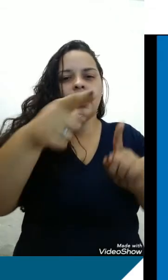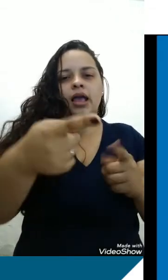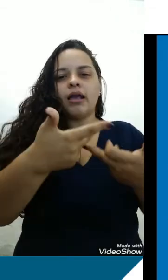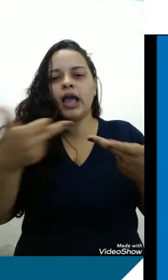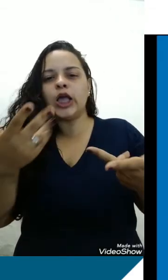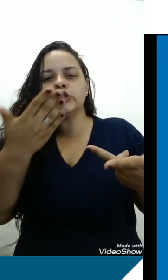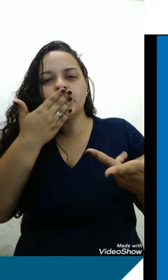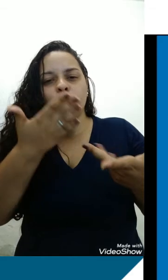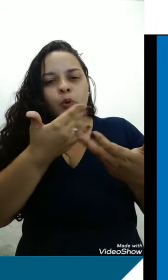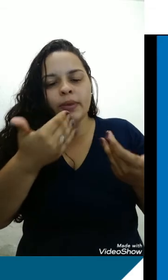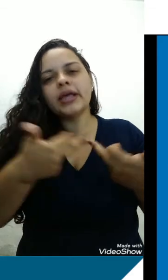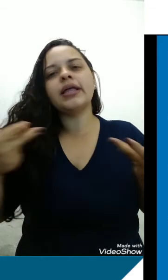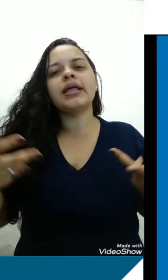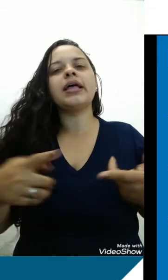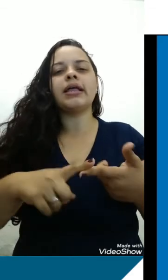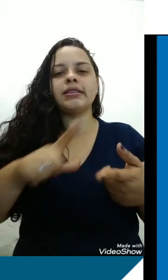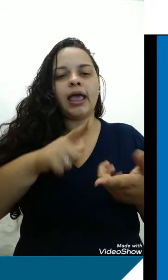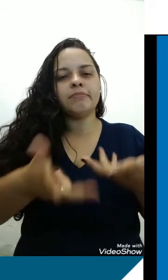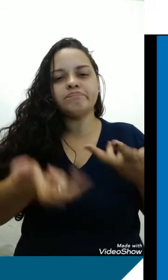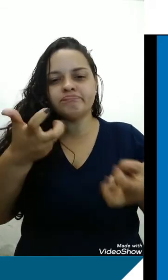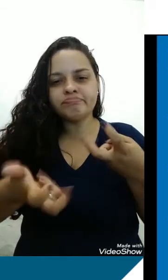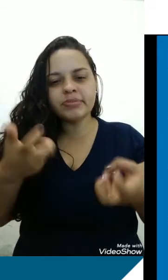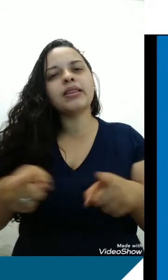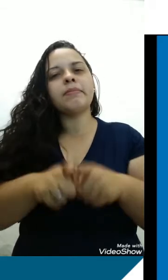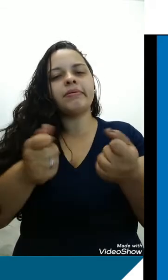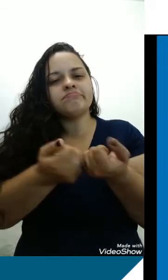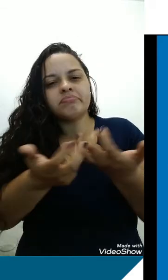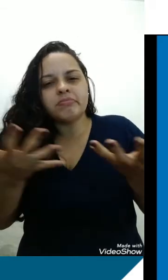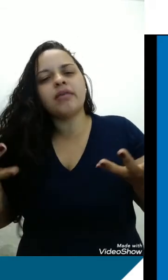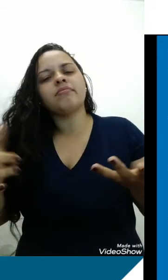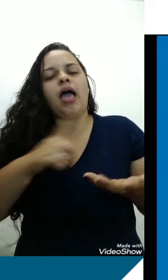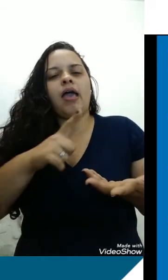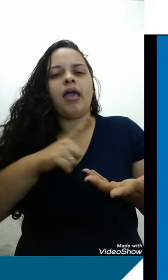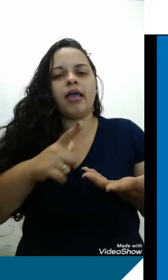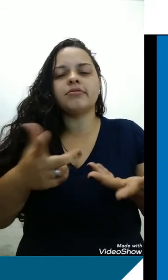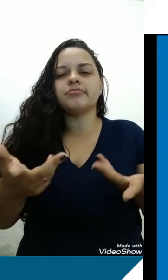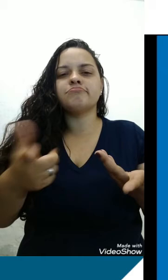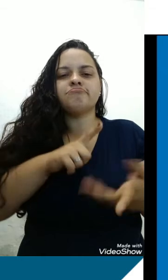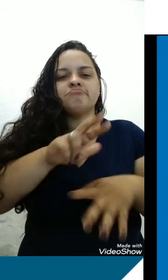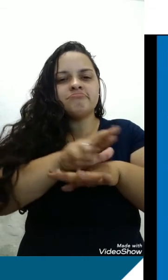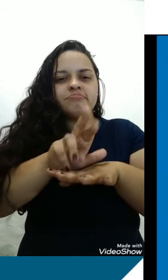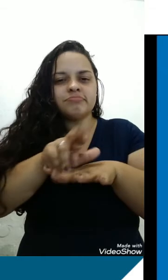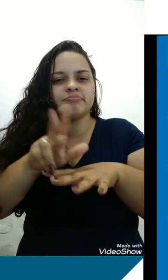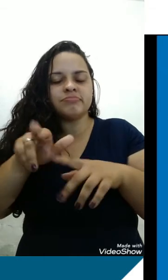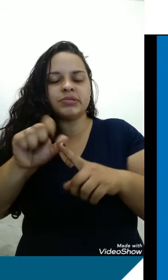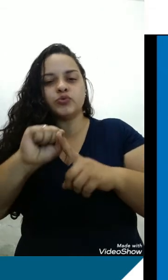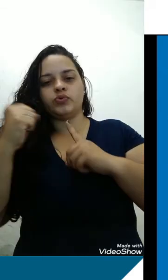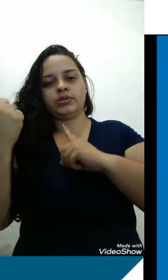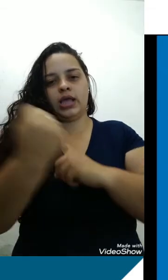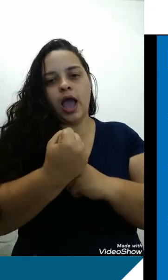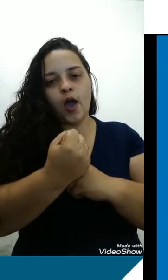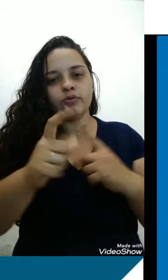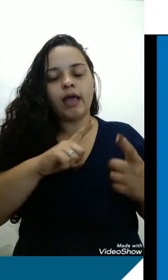a mineração e, obviamente, a plantation de açúcar, e também da sua diversidade social, né?